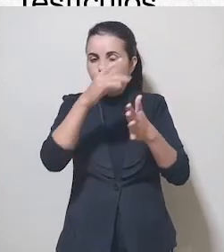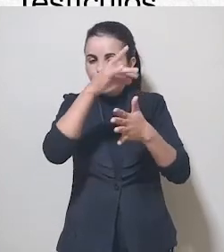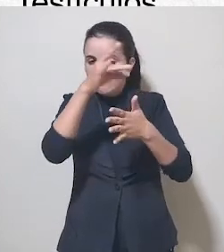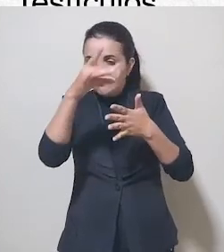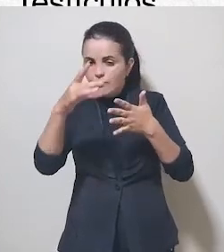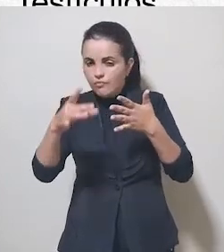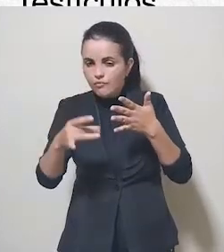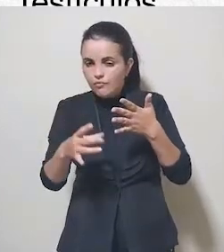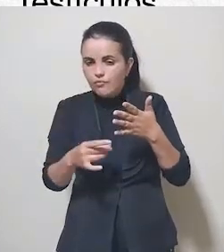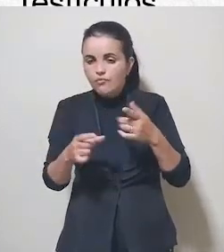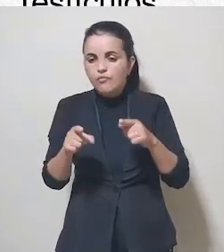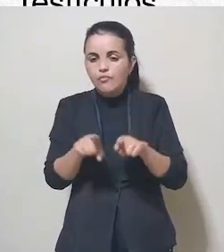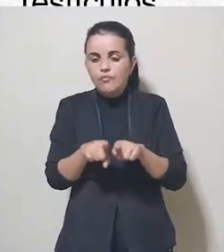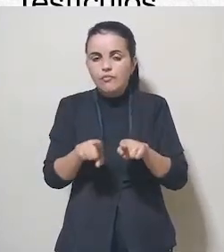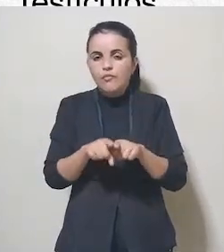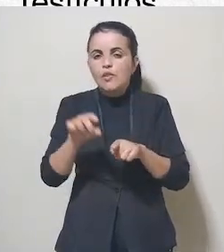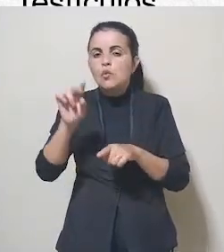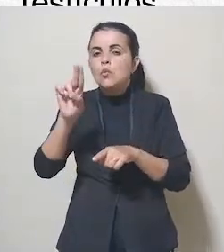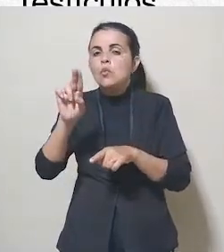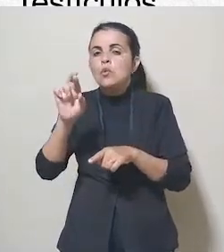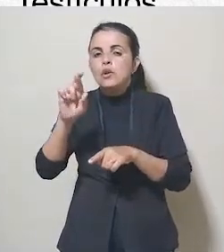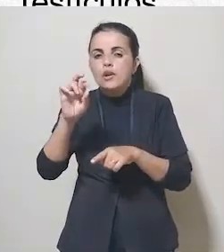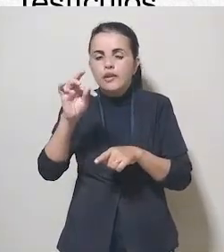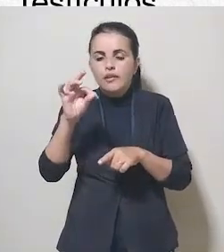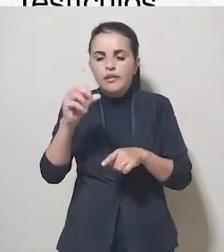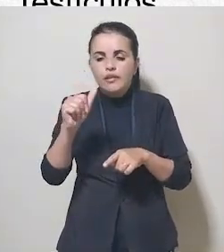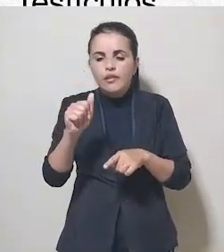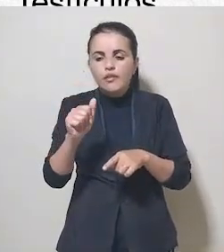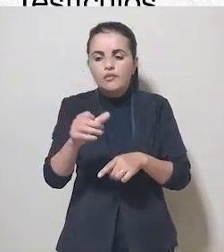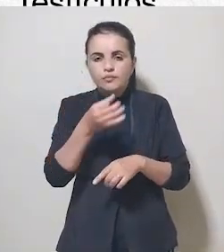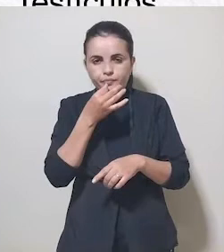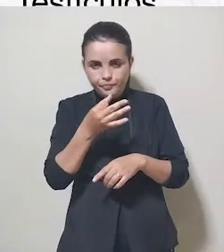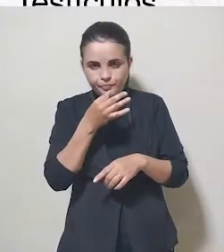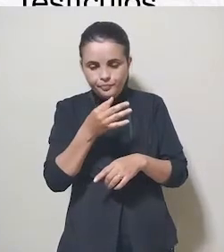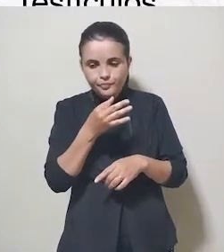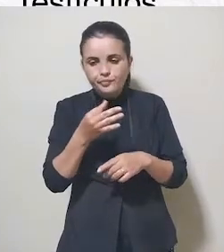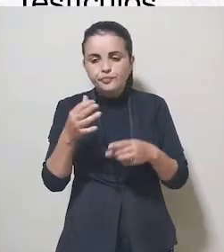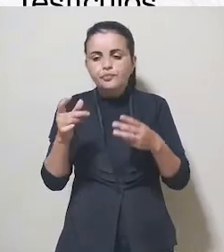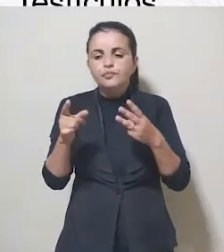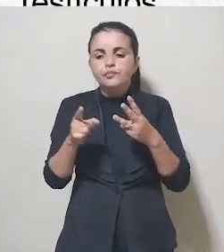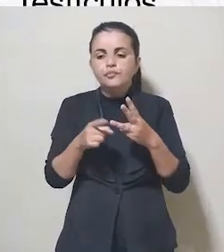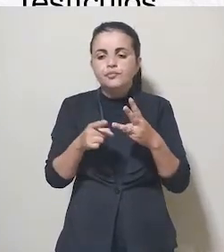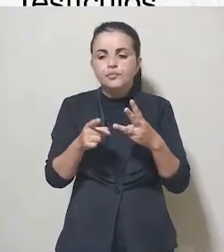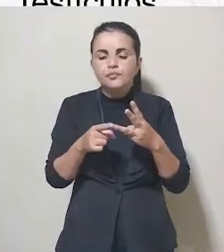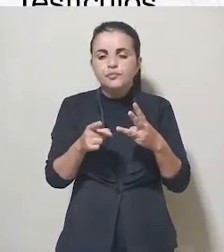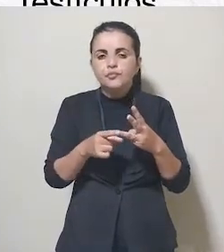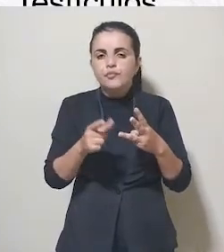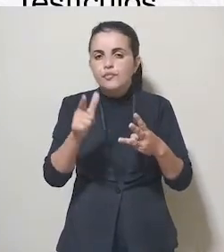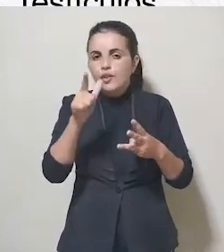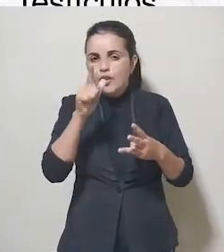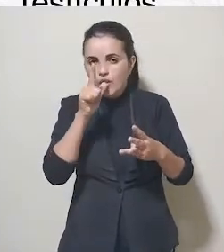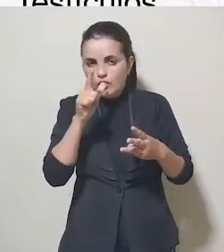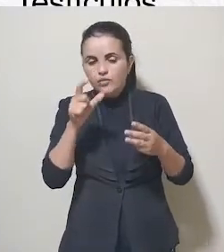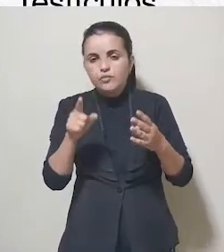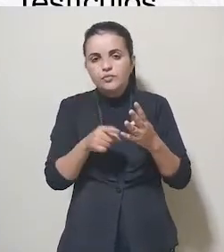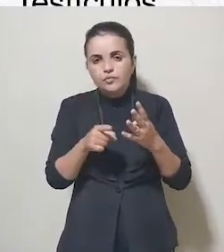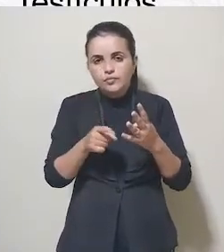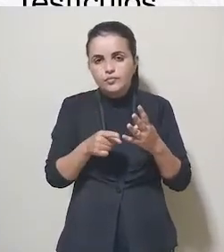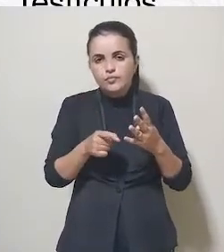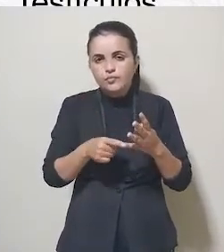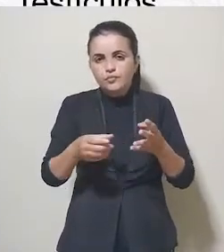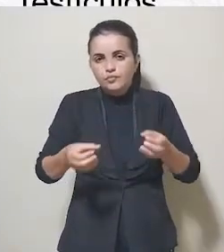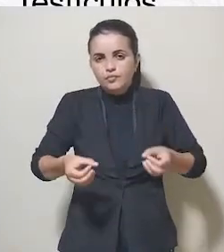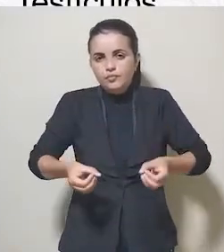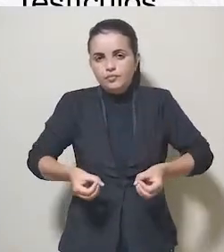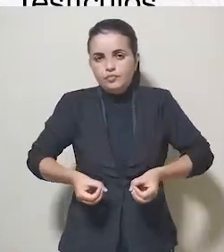aqui. A gente tem o pênis, que é toda essa estrutura. A gente tem o testículo, que é essa parte mais interior. A gente tem o escroto, que é a parte do saco